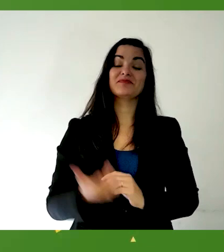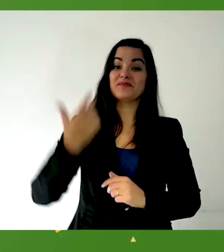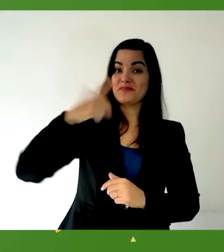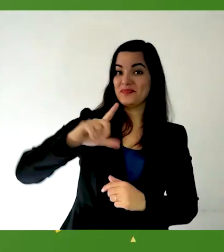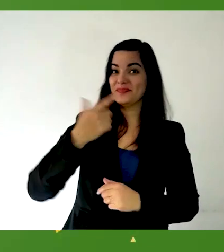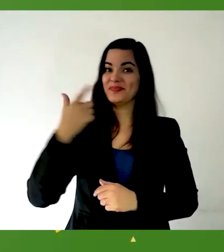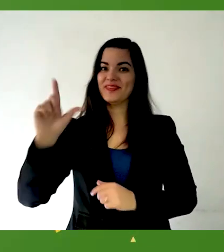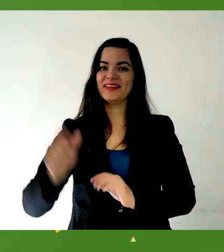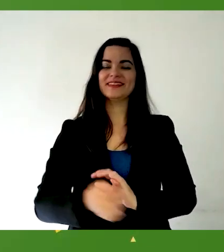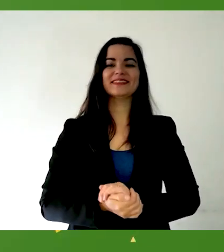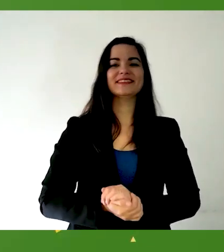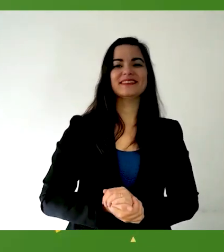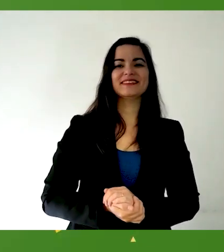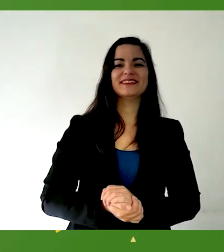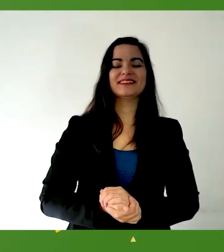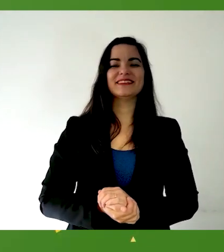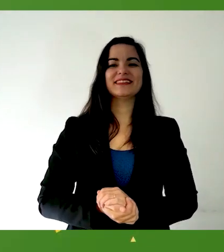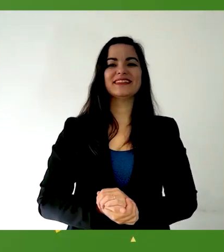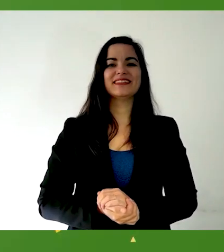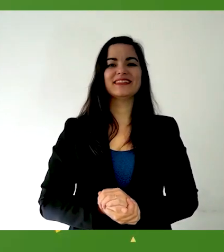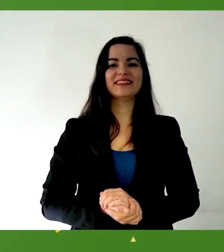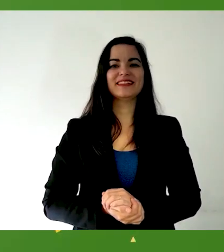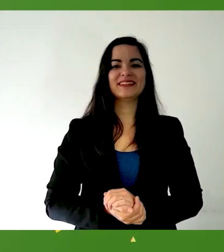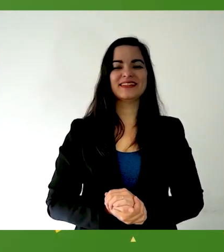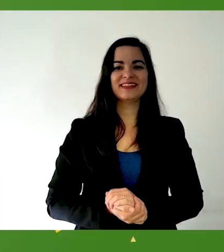Vamos para o próximo.